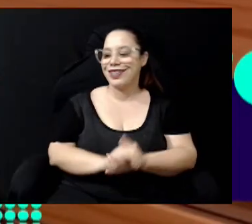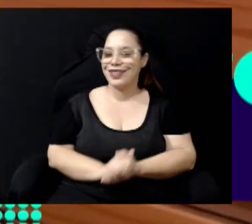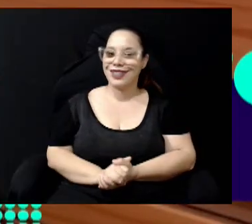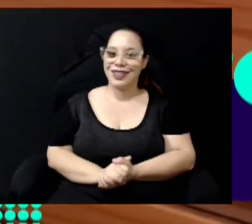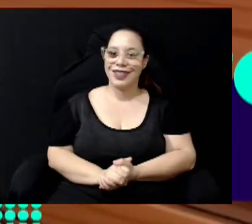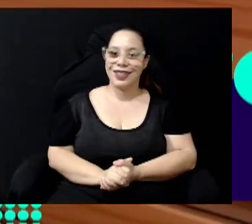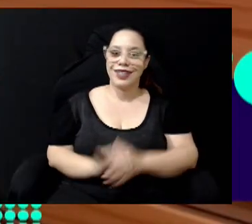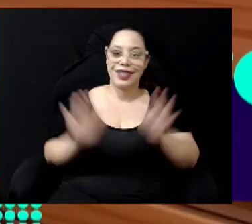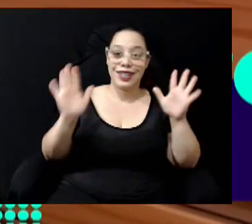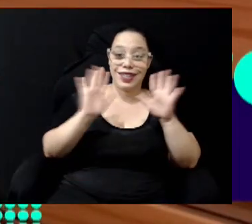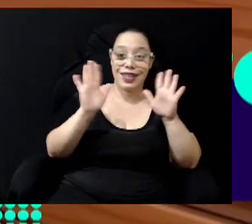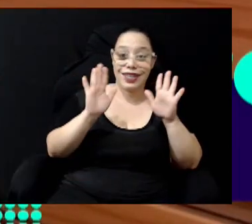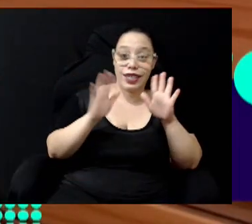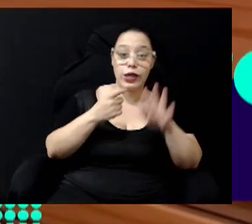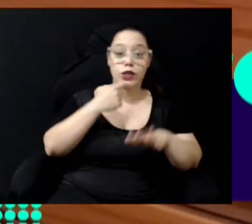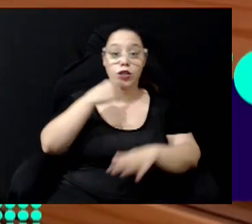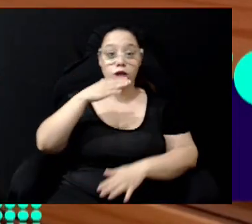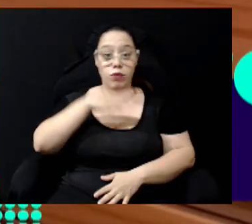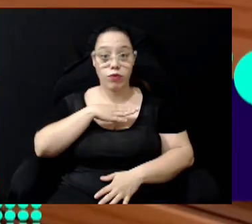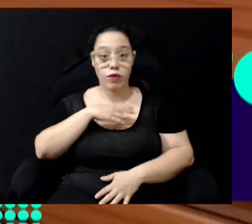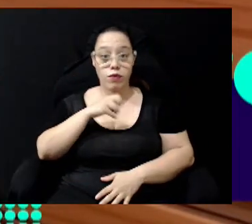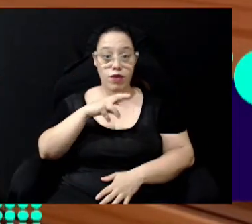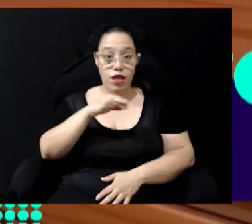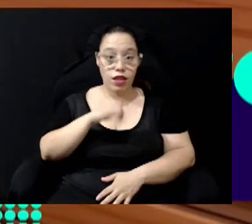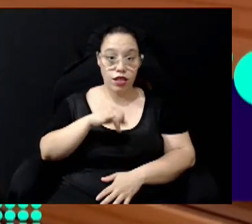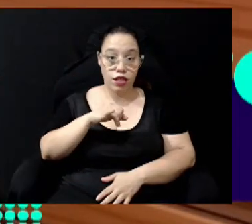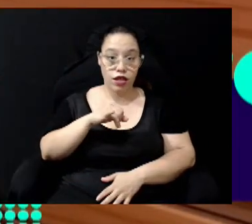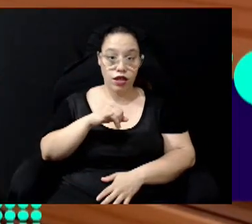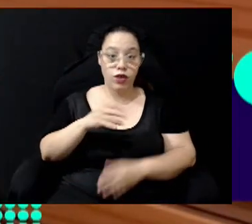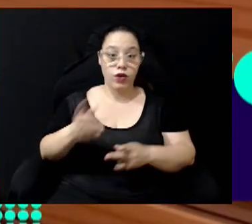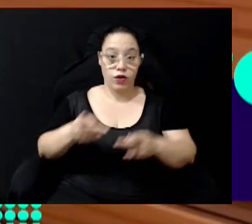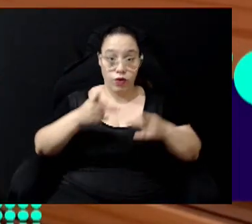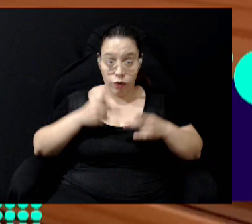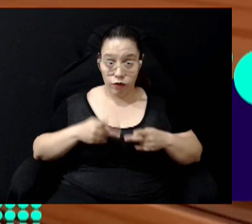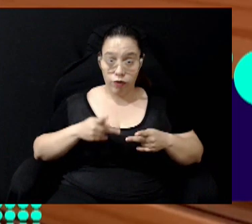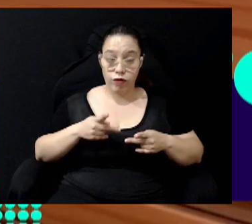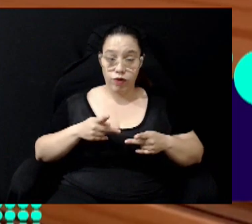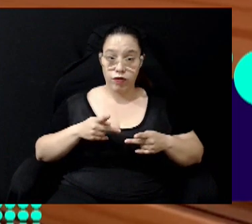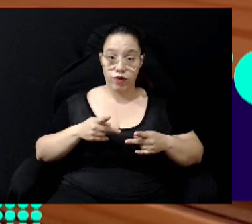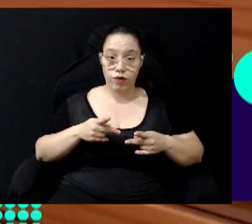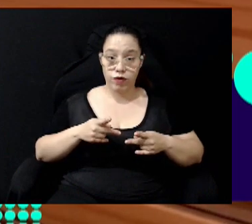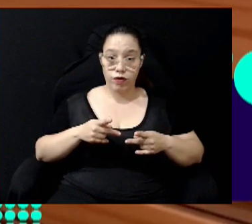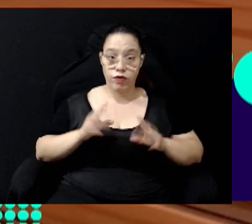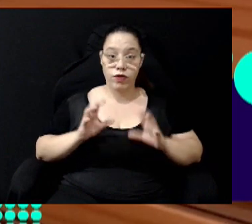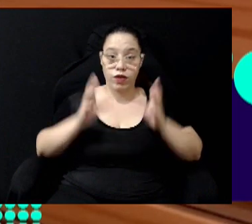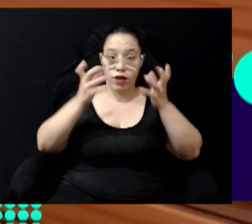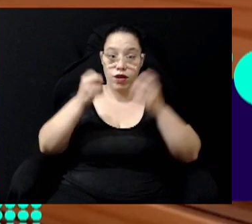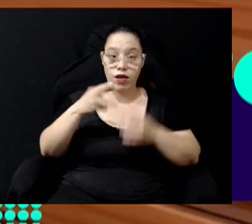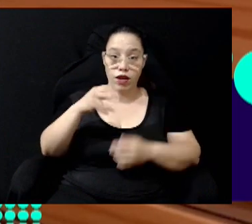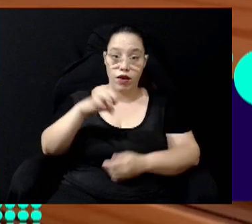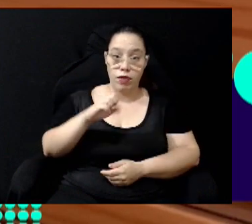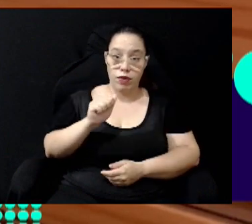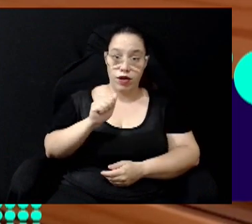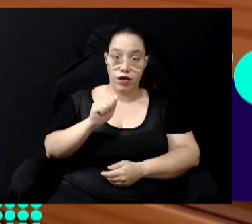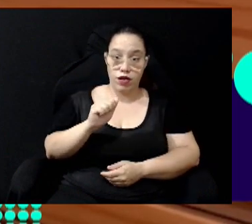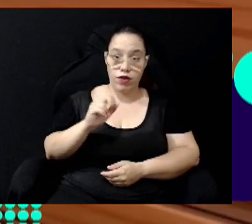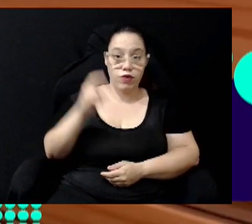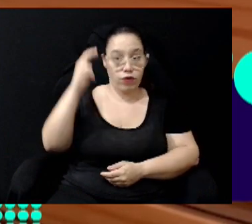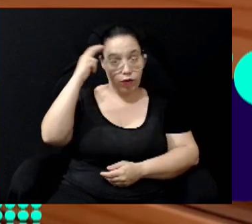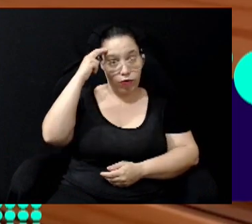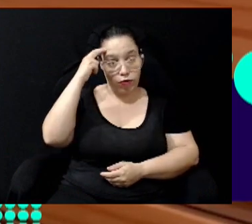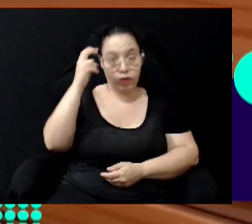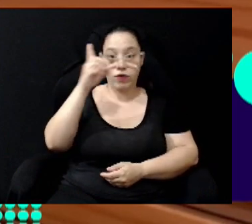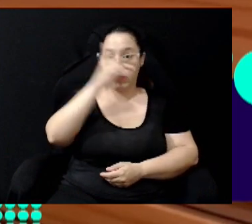de Campinas, Beth Amin aqui para convidar vocês para um show na Rabeca Cultural neste domingo, dia 29,